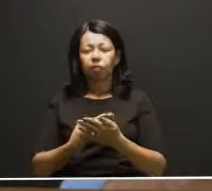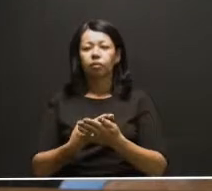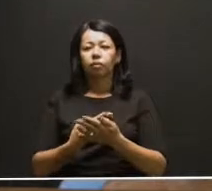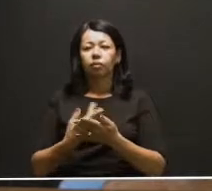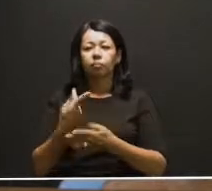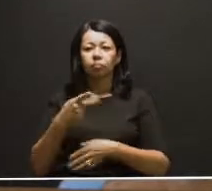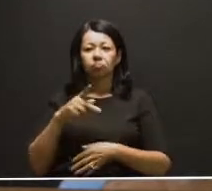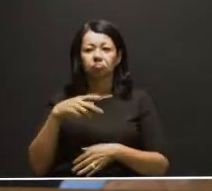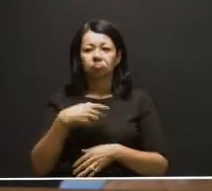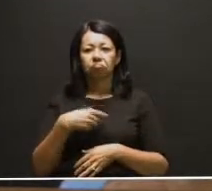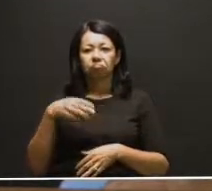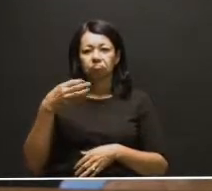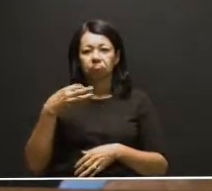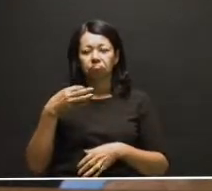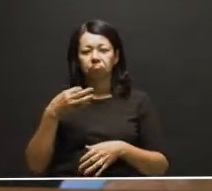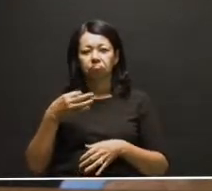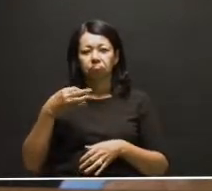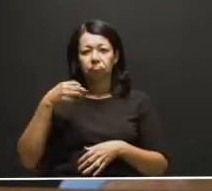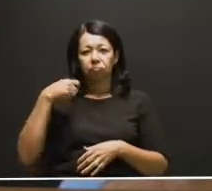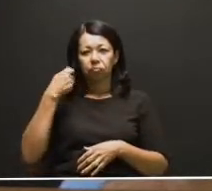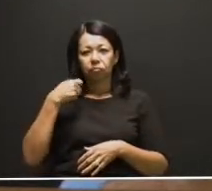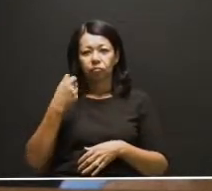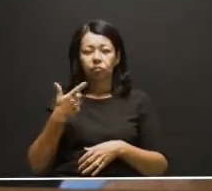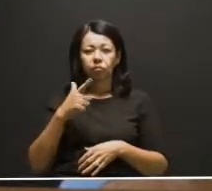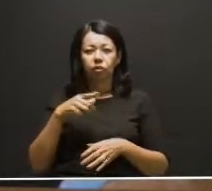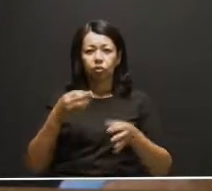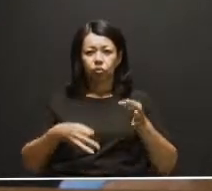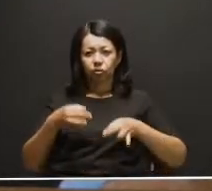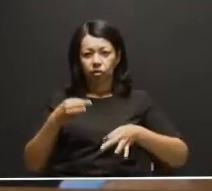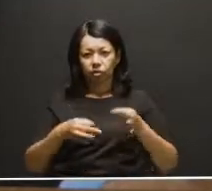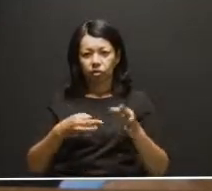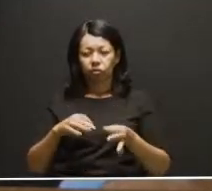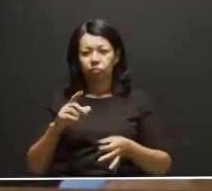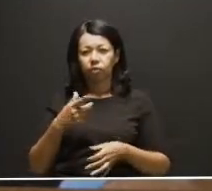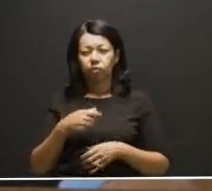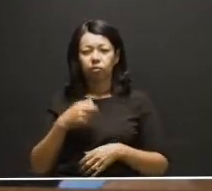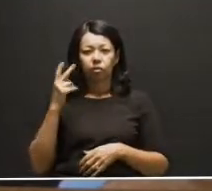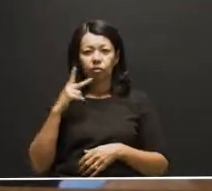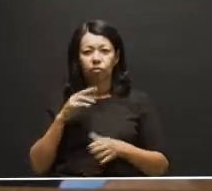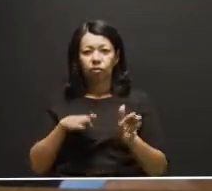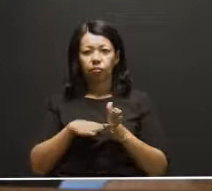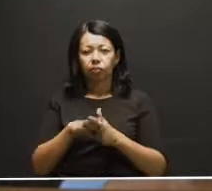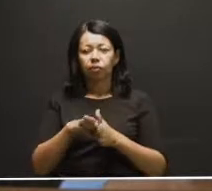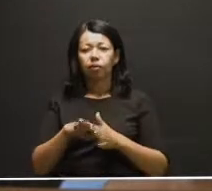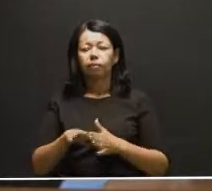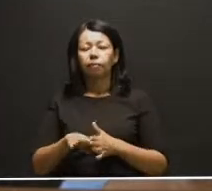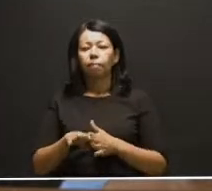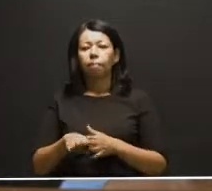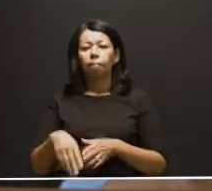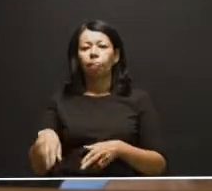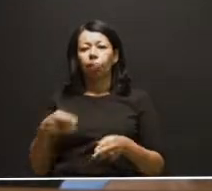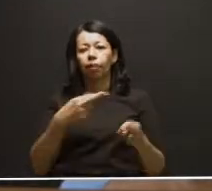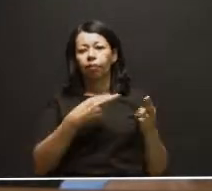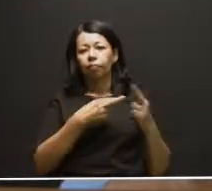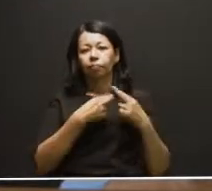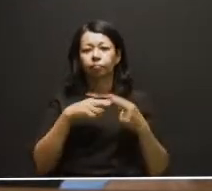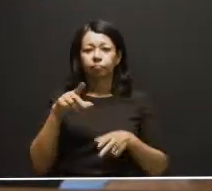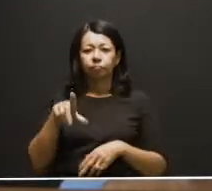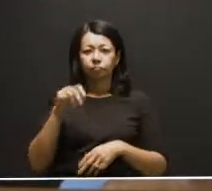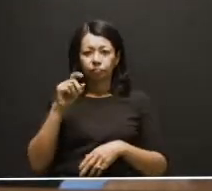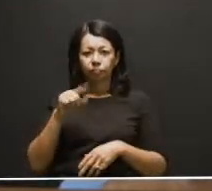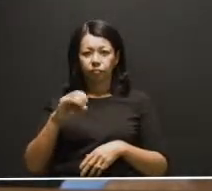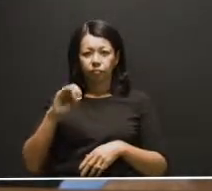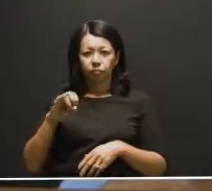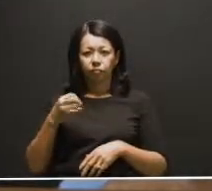jurídico e legal não se vislumbra óbice à normal tramitação da matéria quanto ao mérito cabe ao douto plenário decidir a